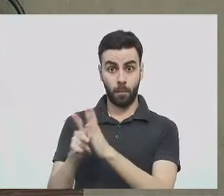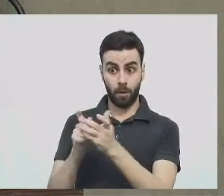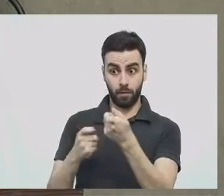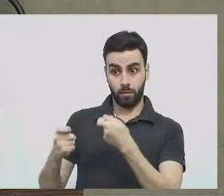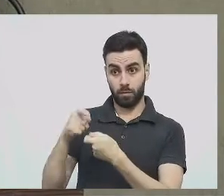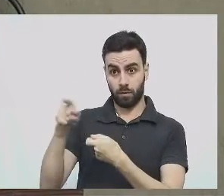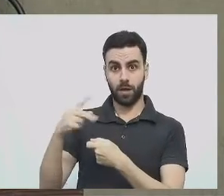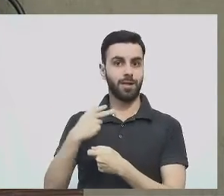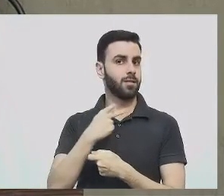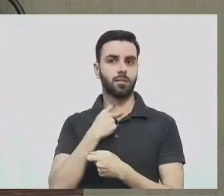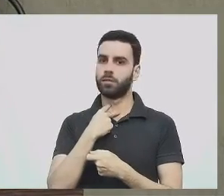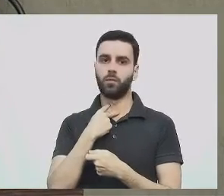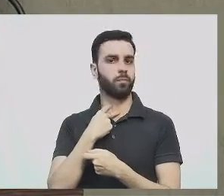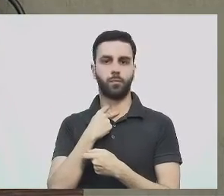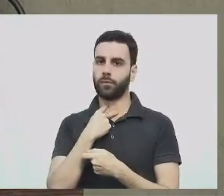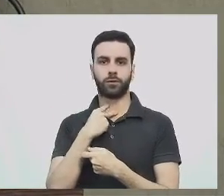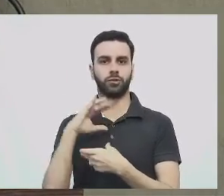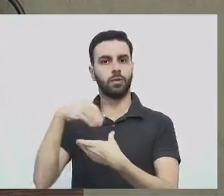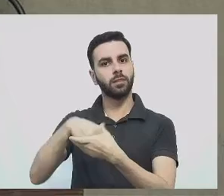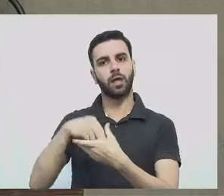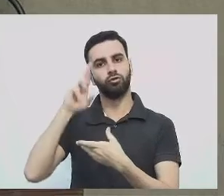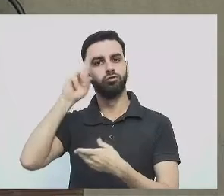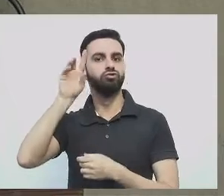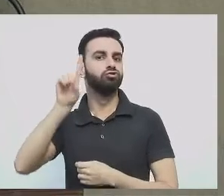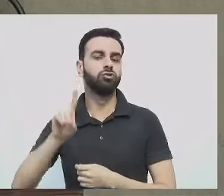pode participar da mantida.